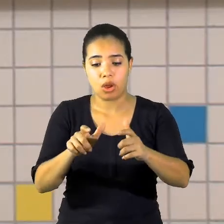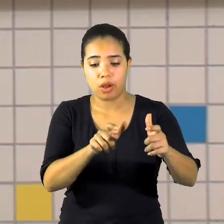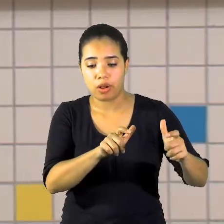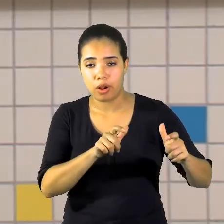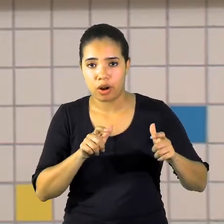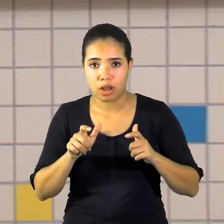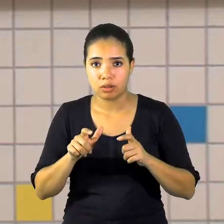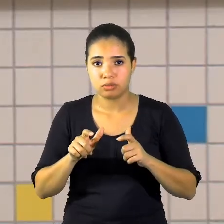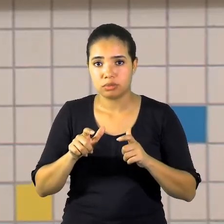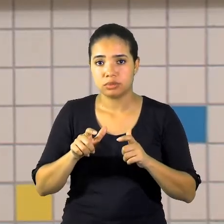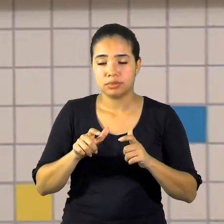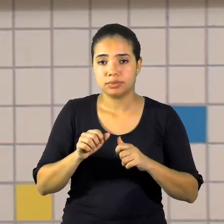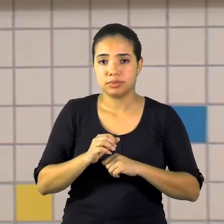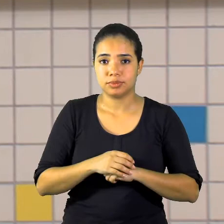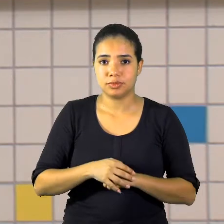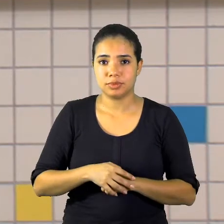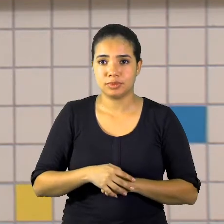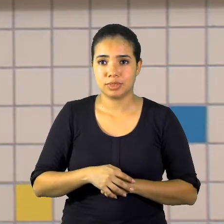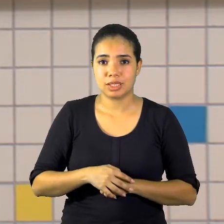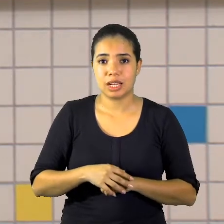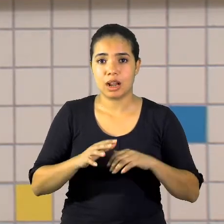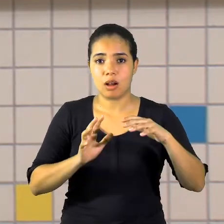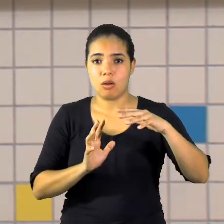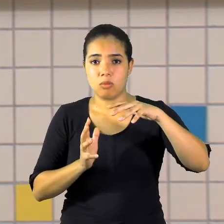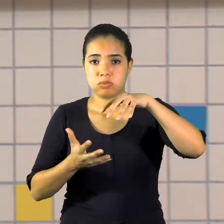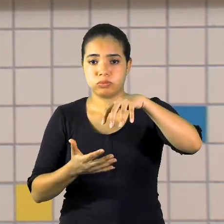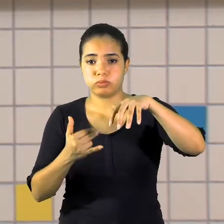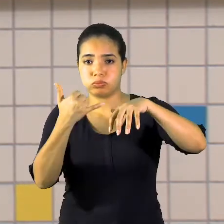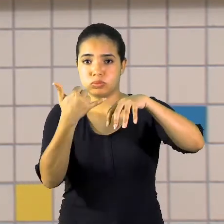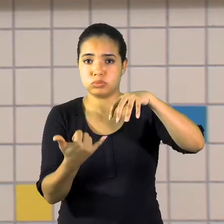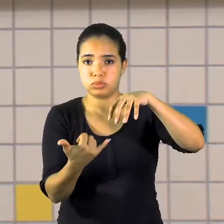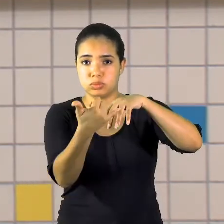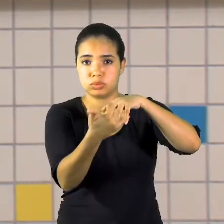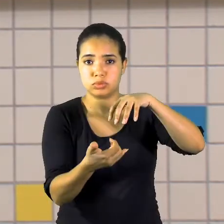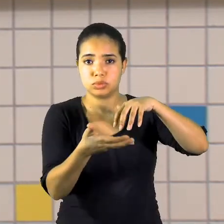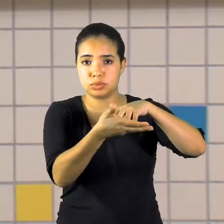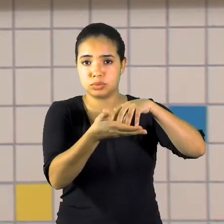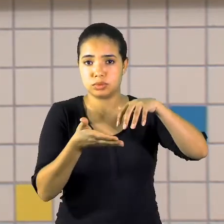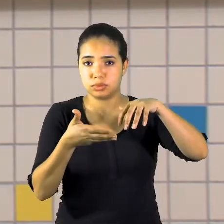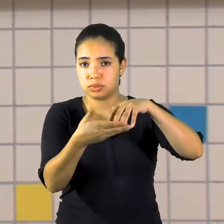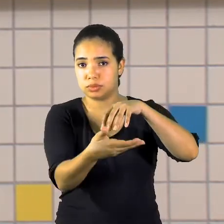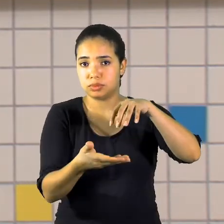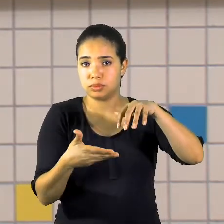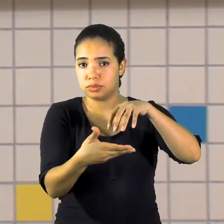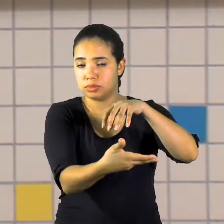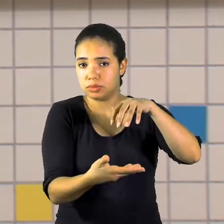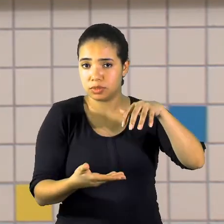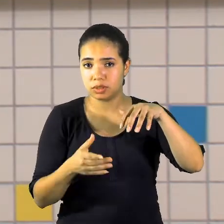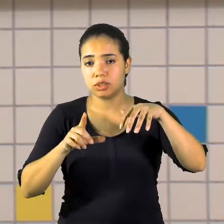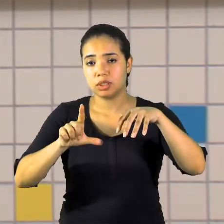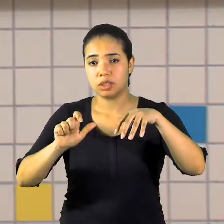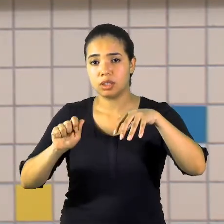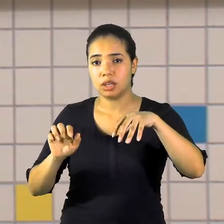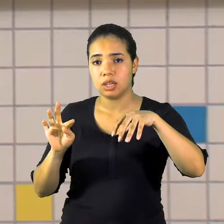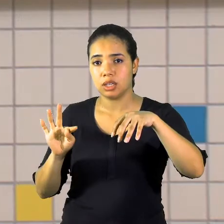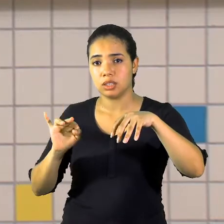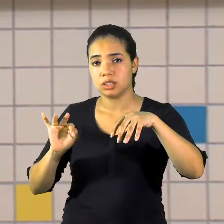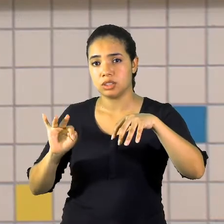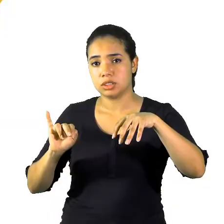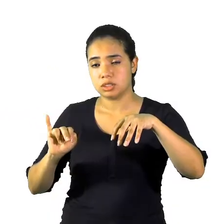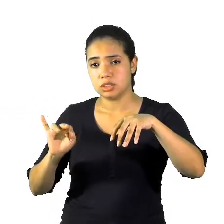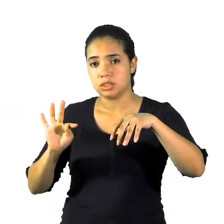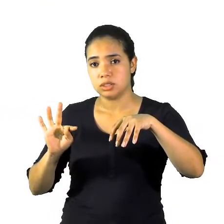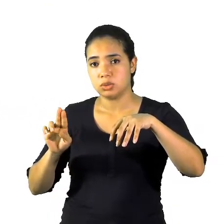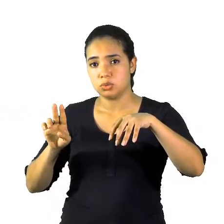e longitude. Gente, isso aqui é um problema para um monte de gente, né? Lá desde o 6º ano a gente apanha com latitude e